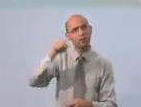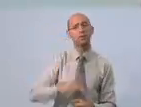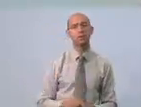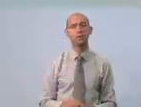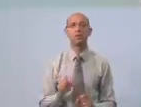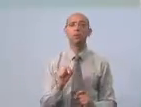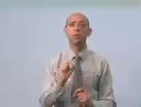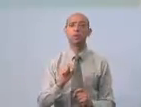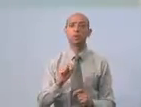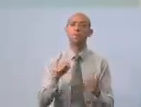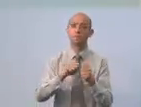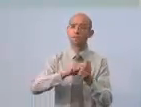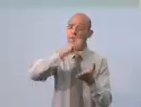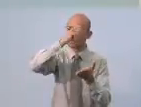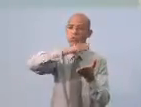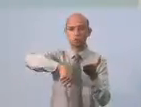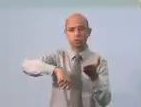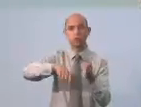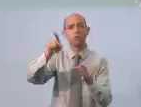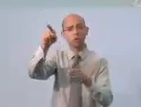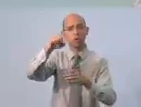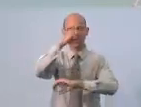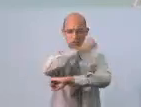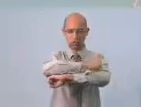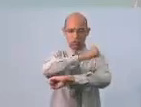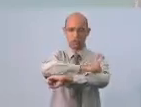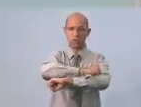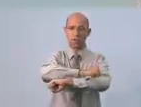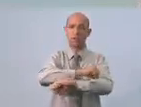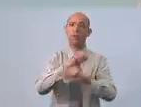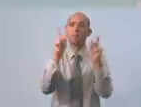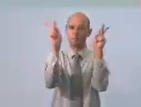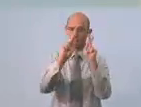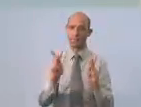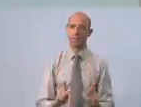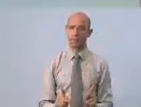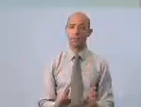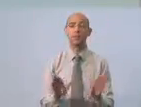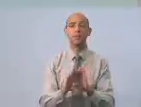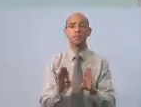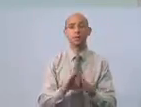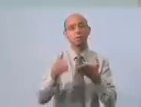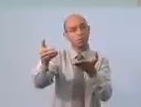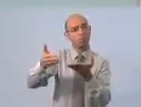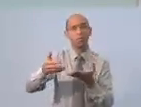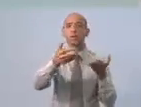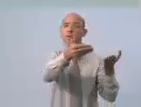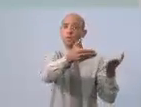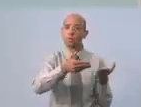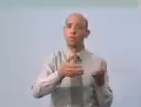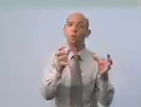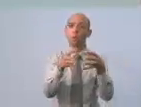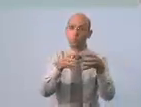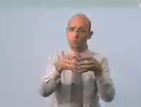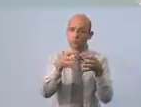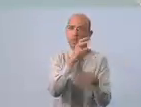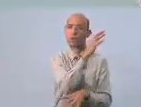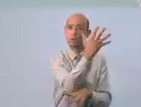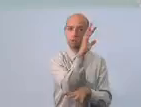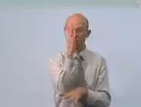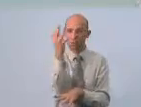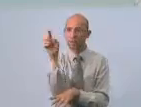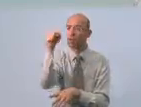fazer o seu registro na janela da paz. Eles, em especial, estão convidando a Comissão de Meio Ambiente